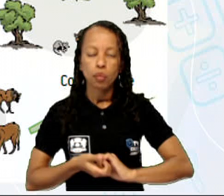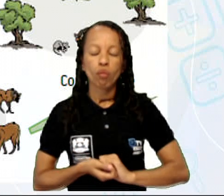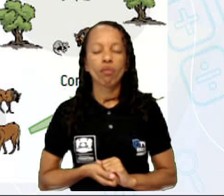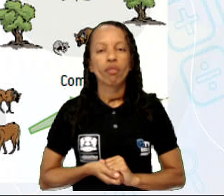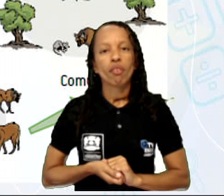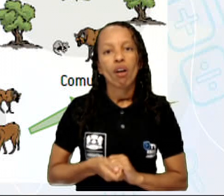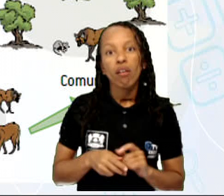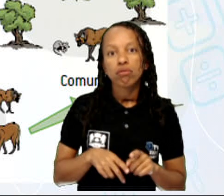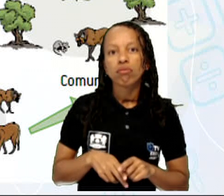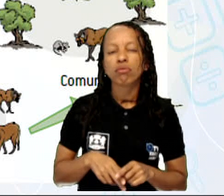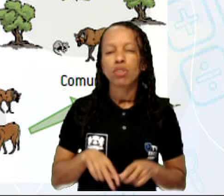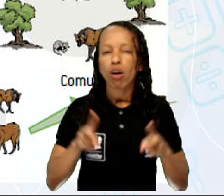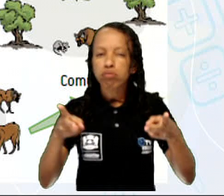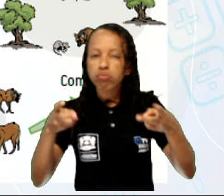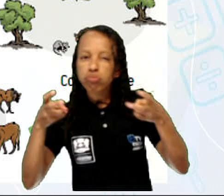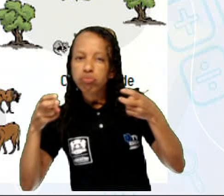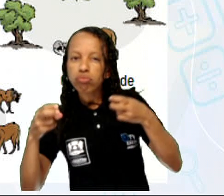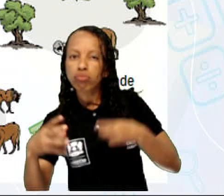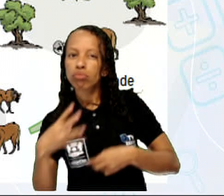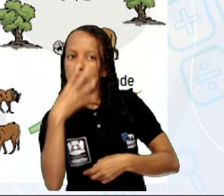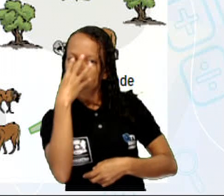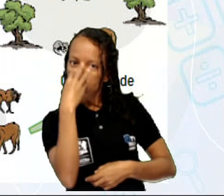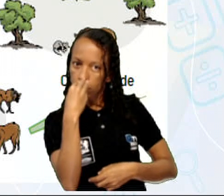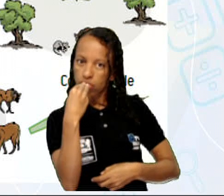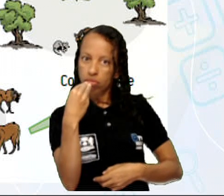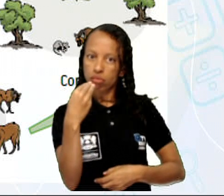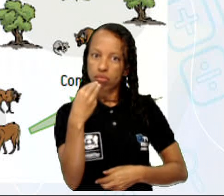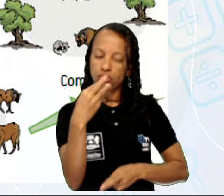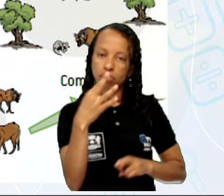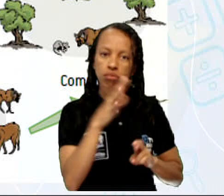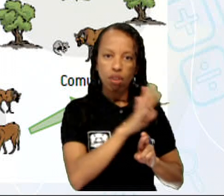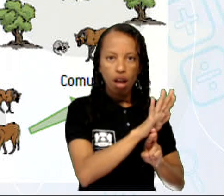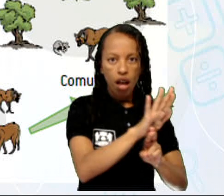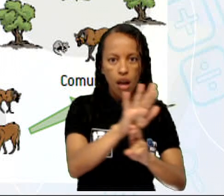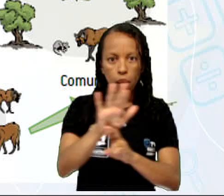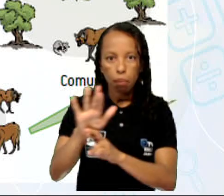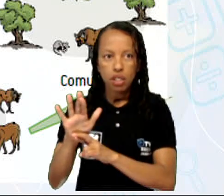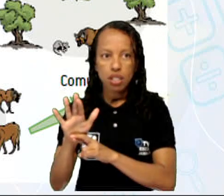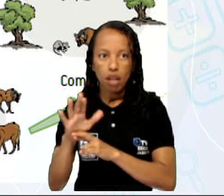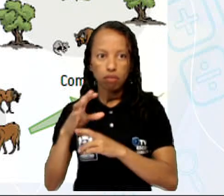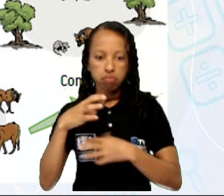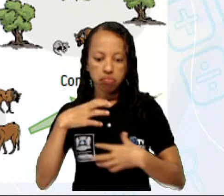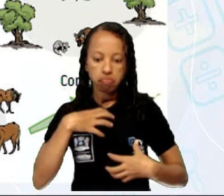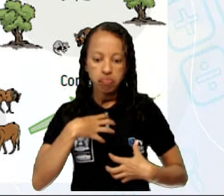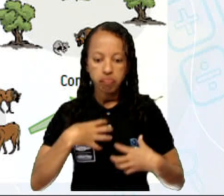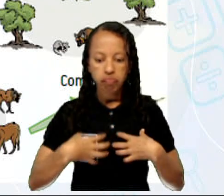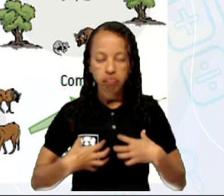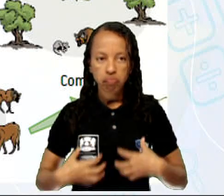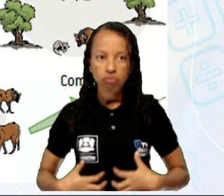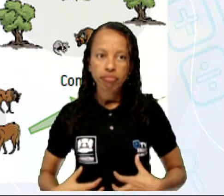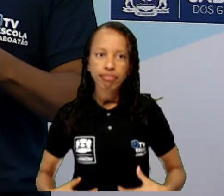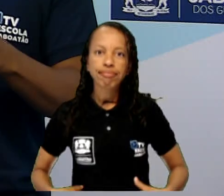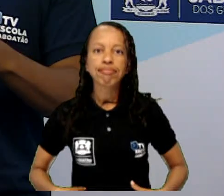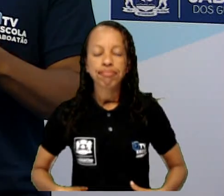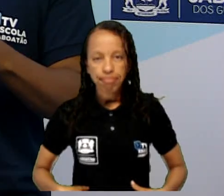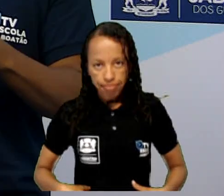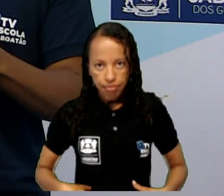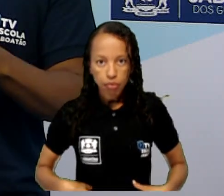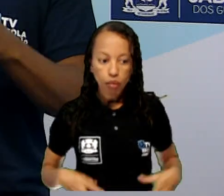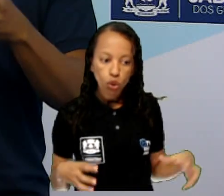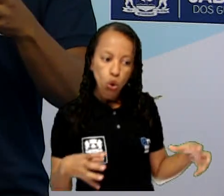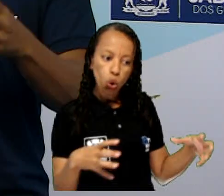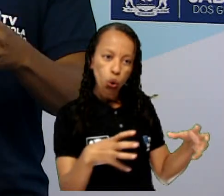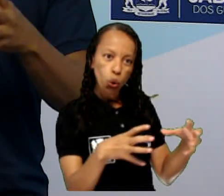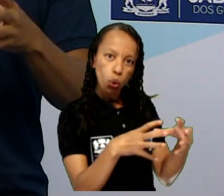ele representa um organismo, ok? Um grupo de lobos de mesma espécie forma